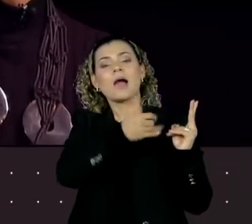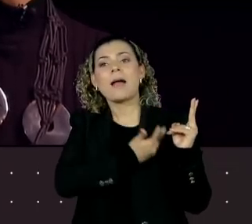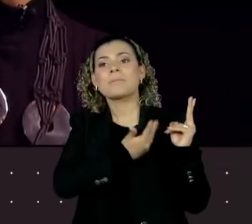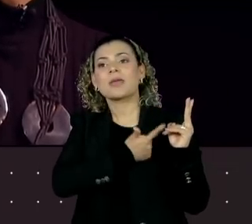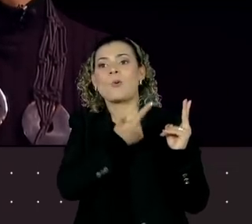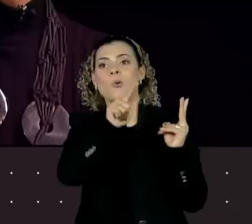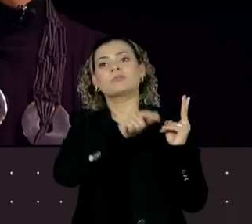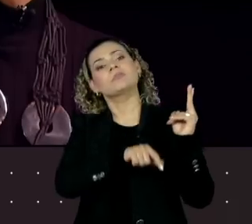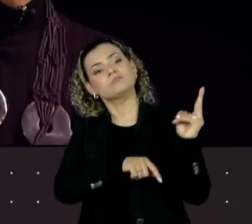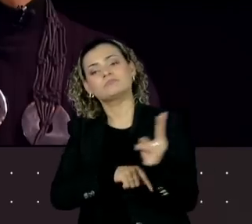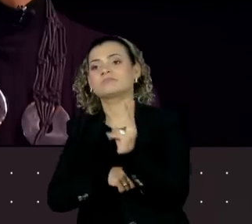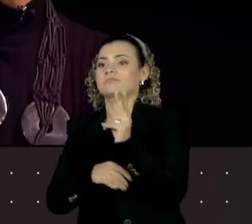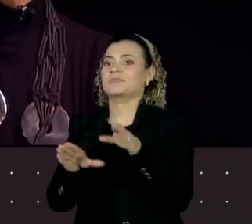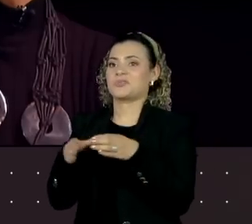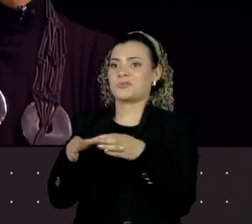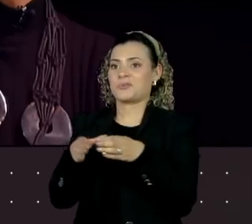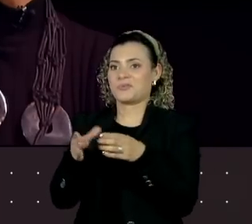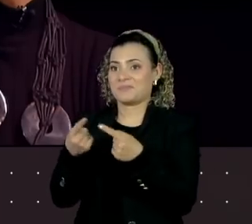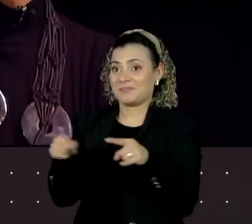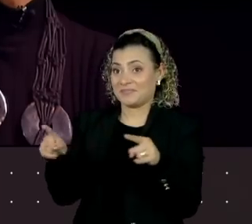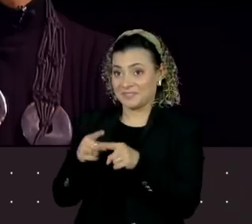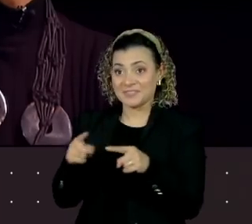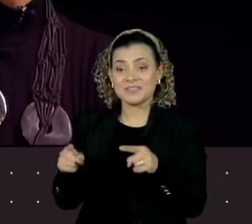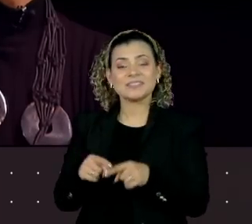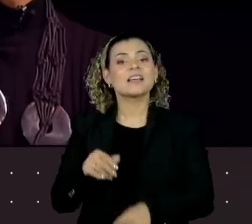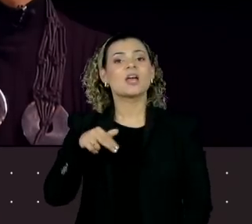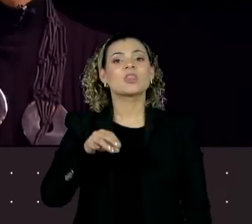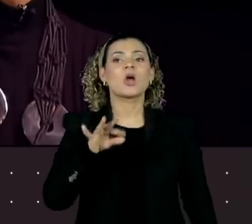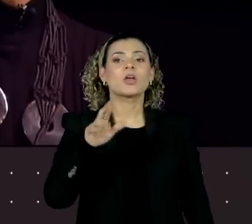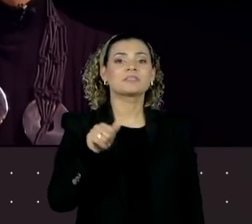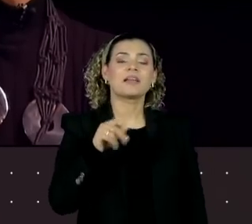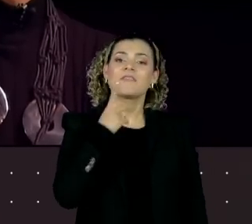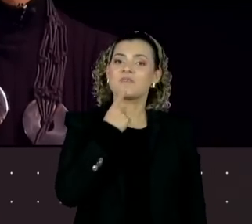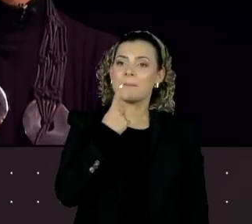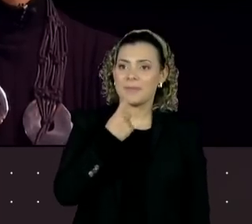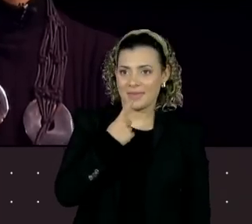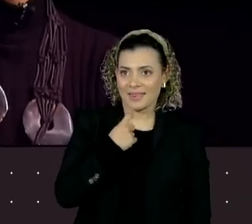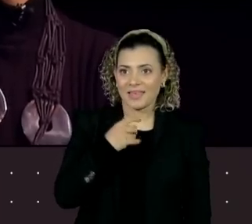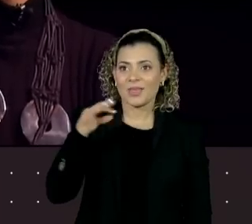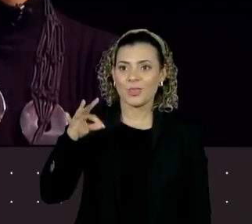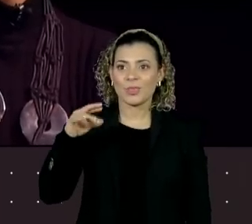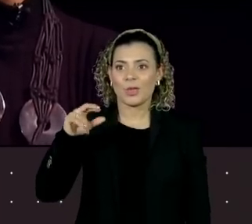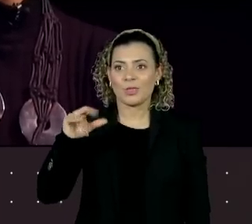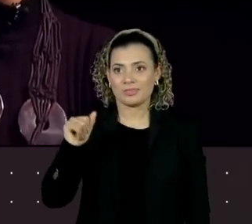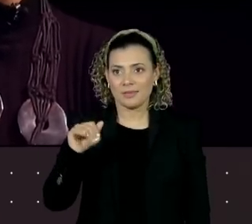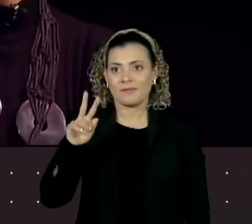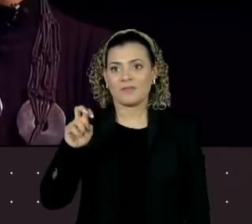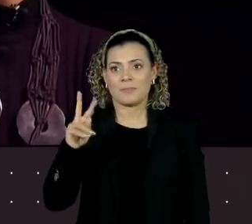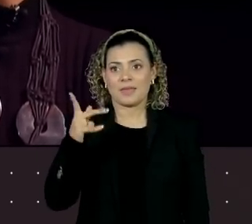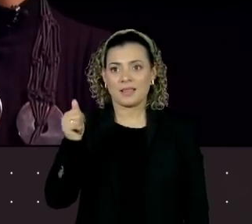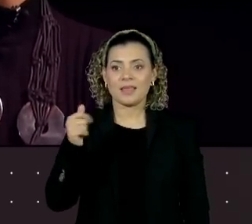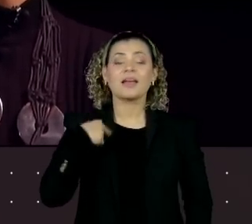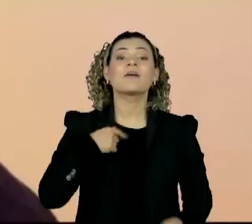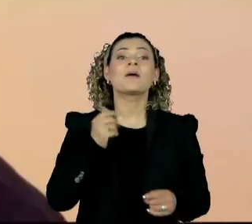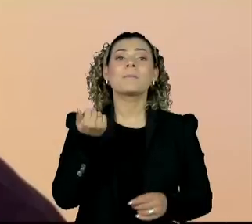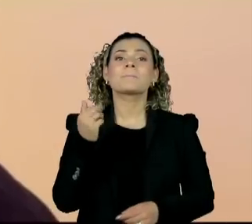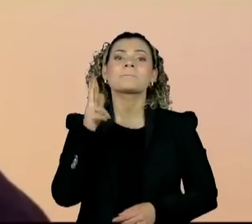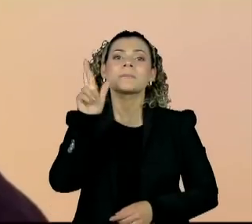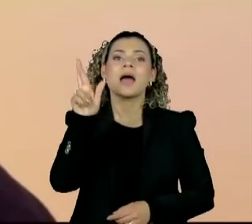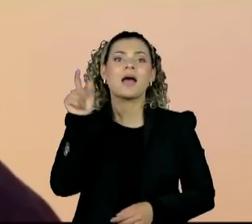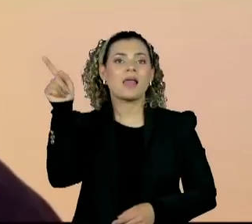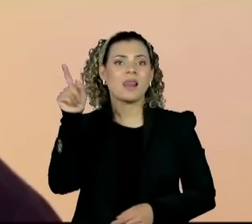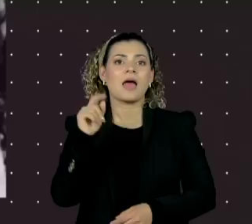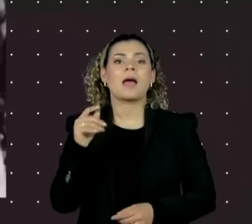da Nota Vermelha, uma banda muito alternativa, que tocava nos barezinhos, num barzinho lá